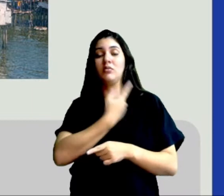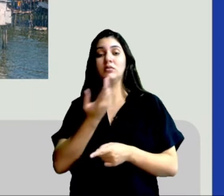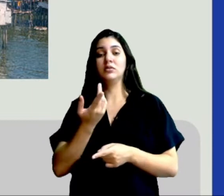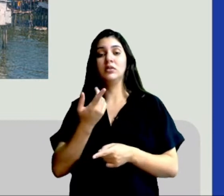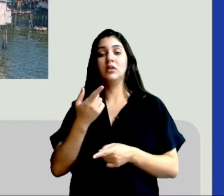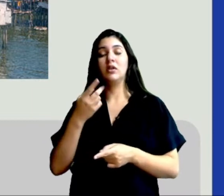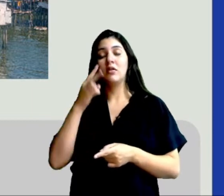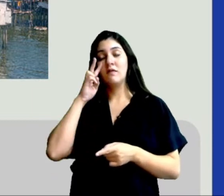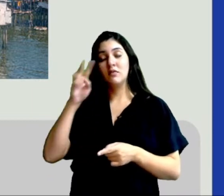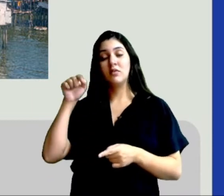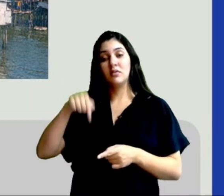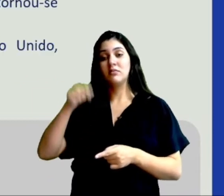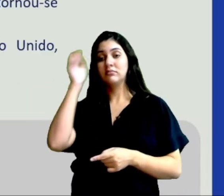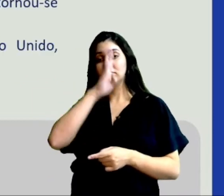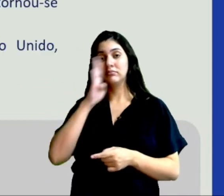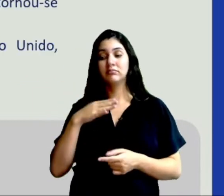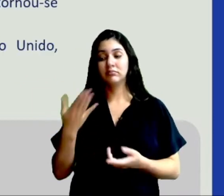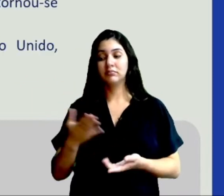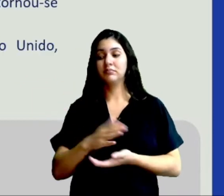vê muitas vezes aqui no Brasil.